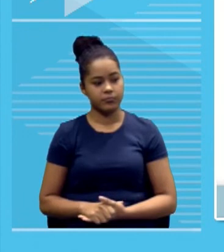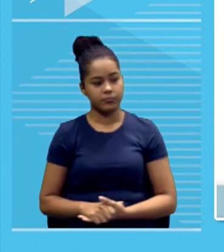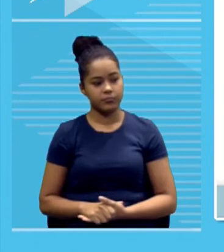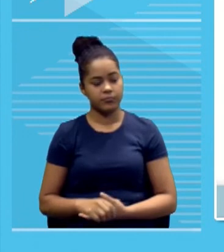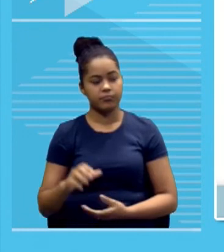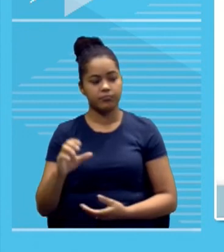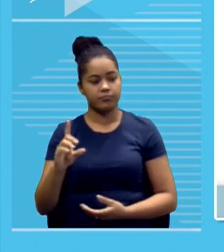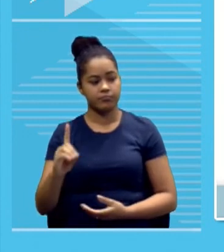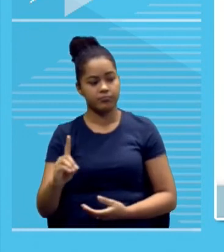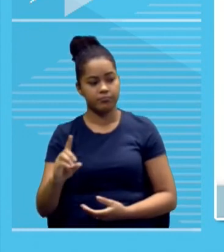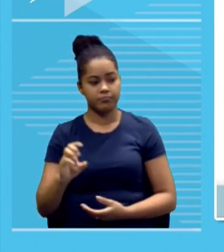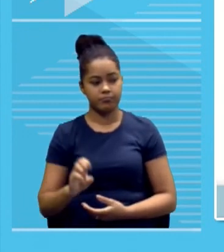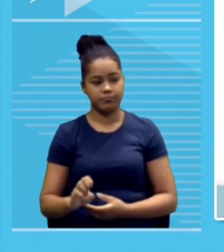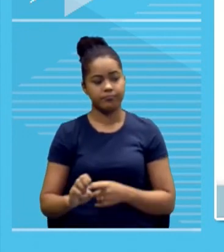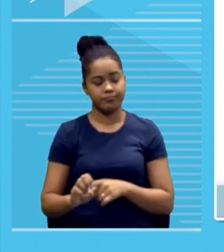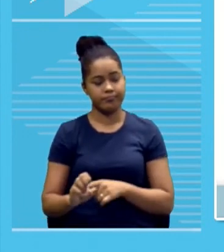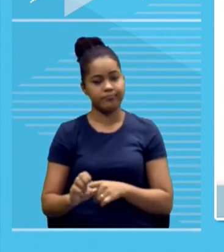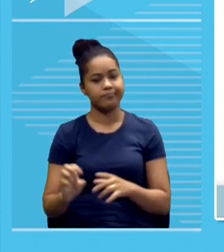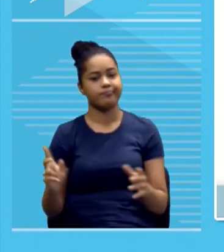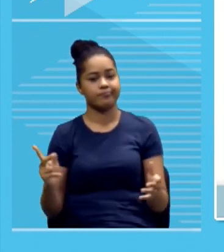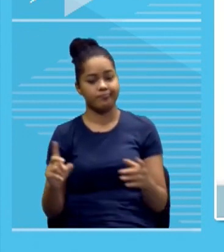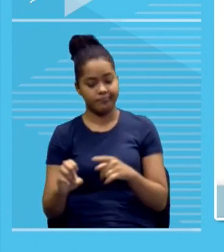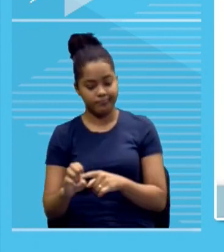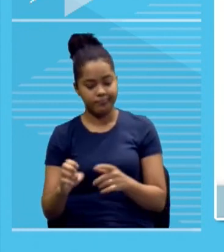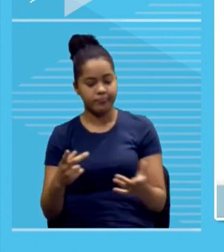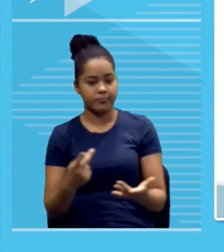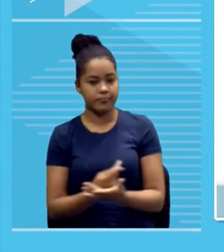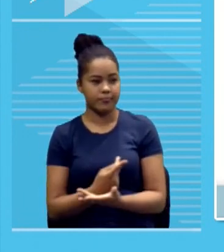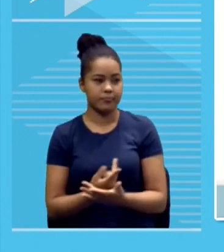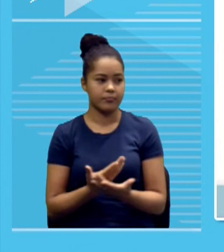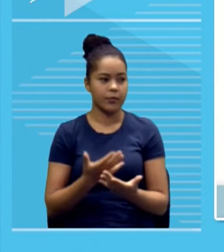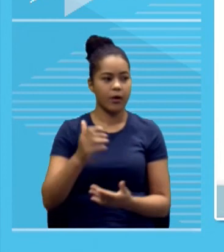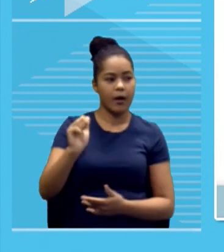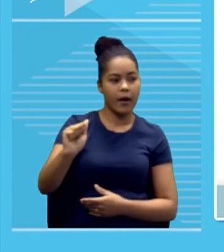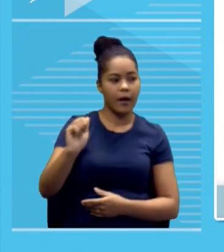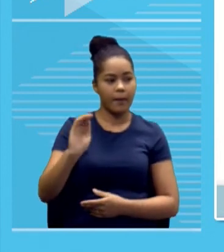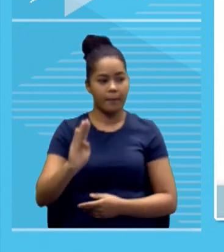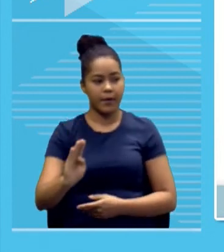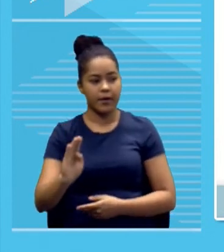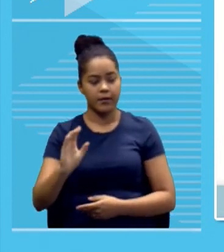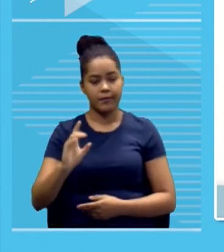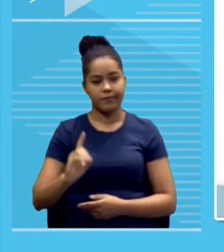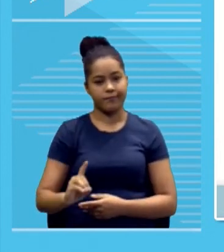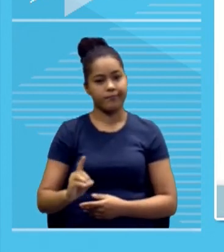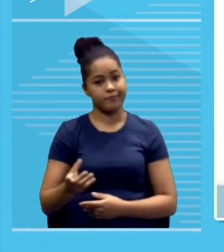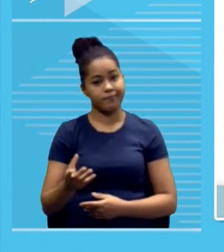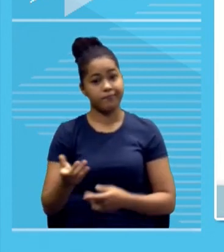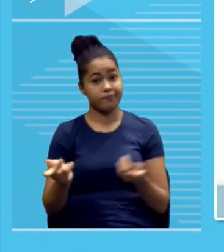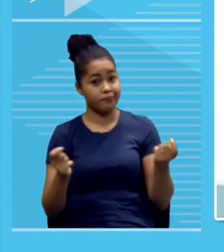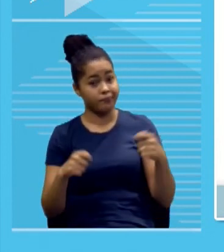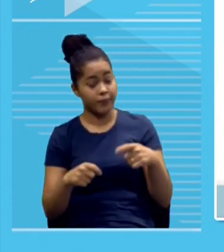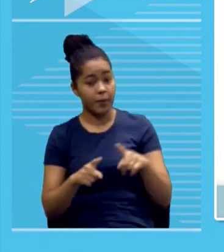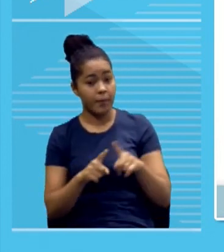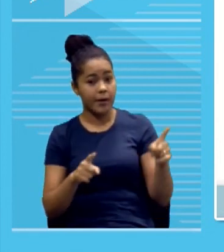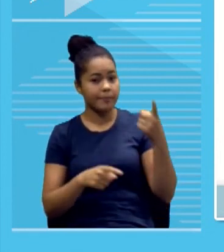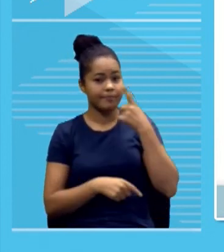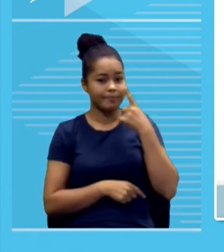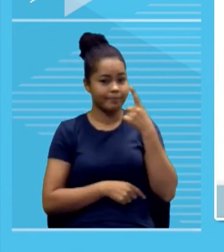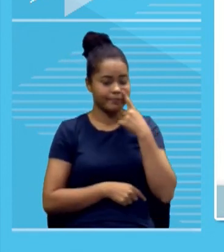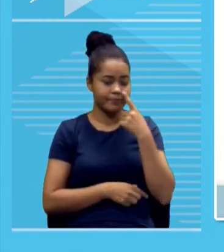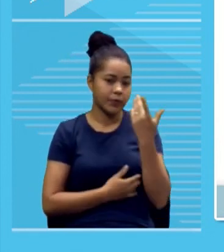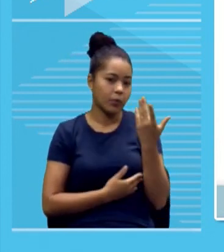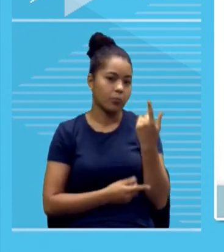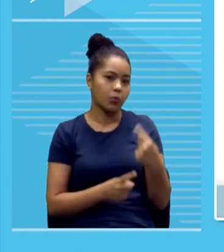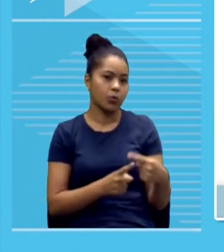E C é igual a IB, apenas, também está fora. Então ficamos entre letra A, letra B e letra D. Só que a gente tem que entender o